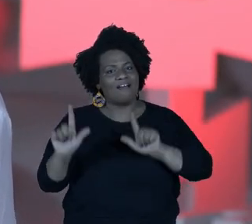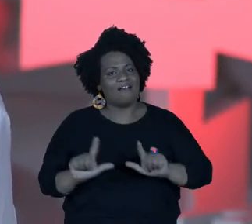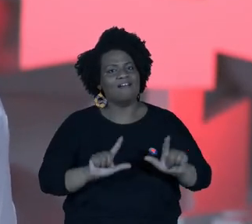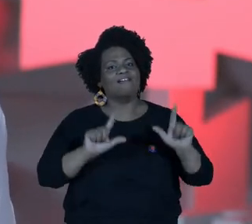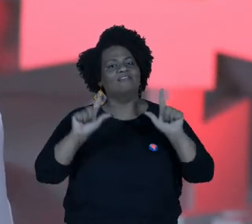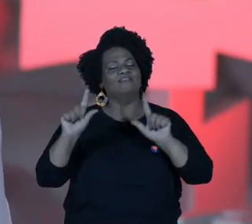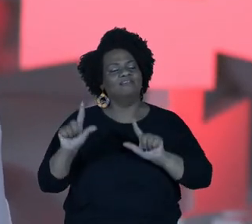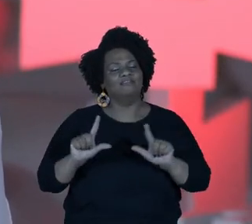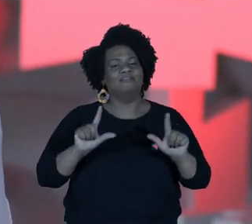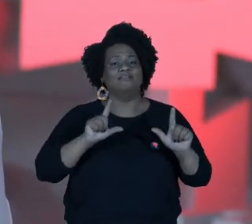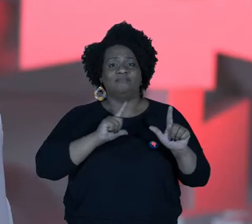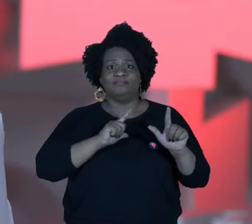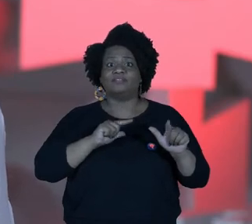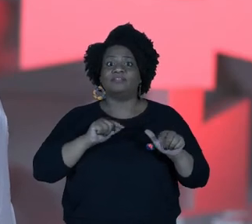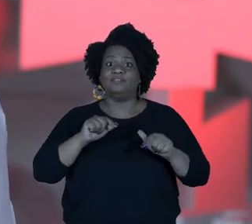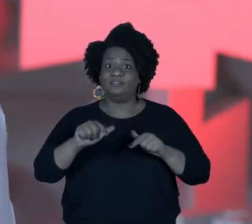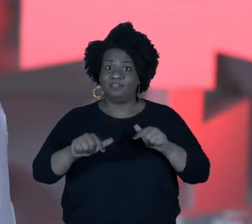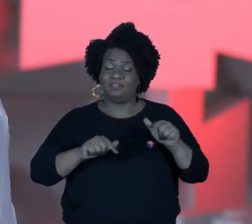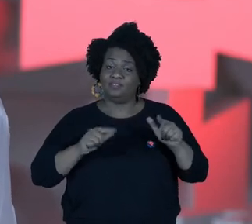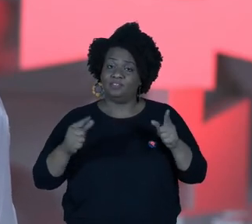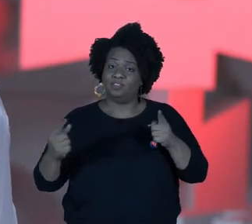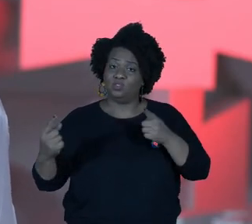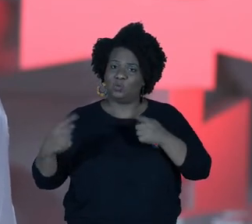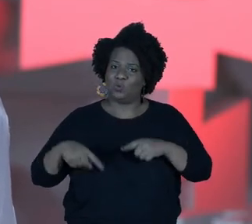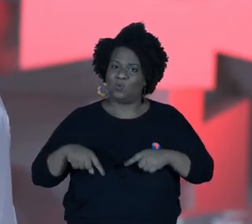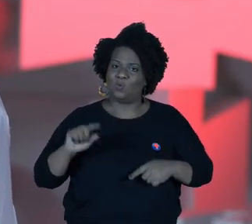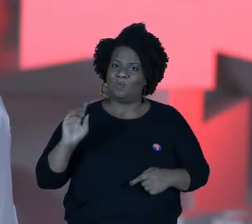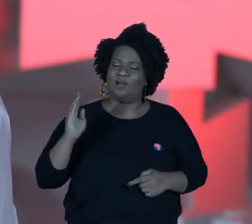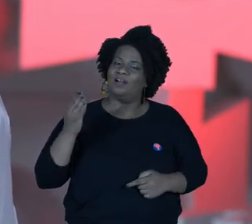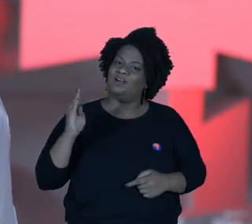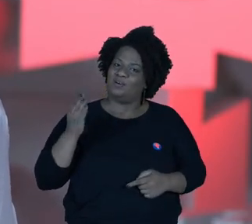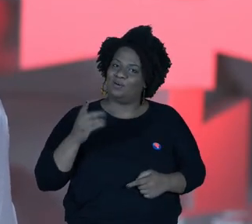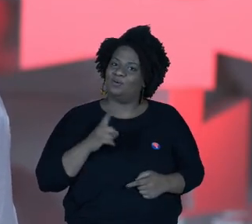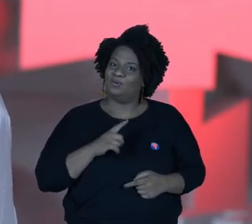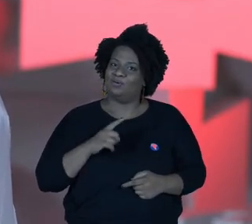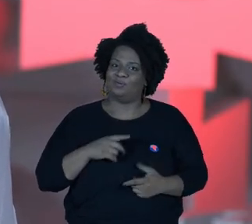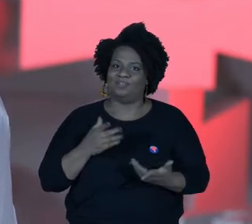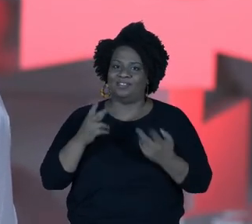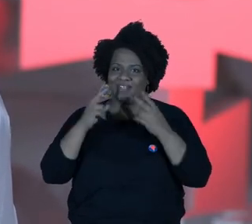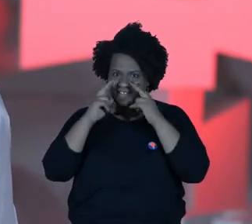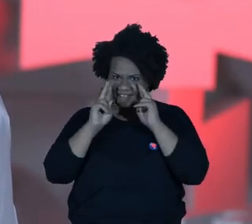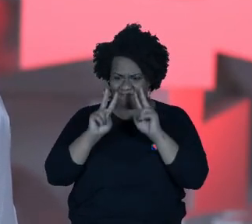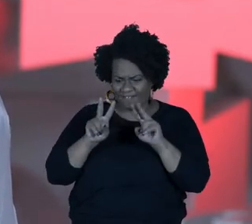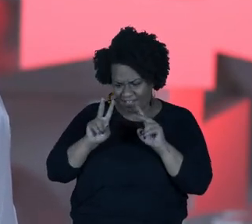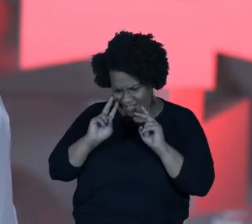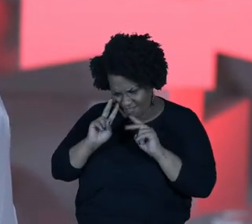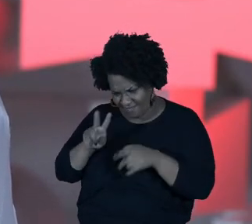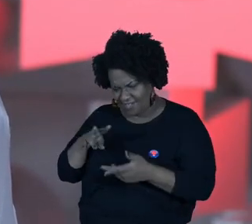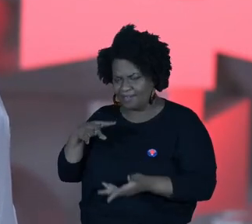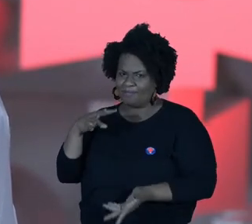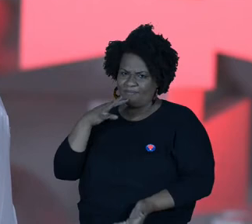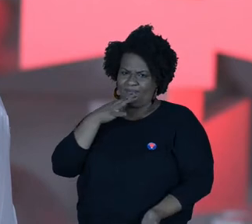É um trabalho que encontra analogia no Barroco também. Isso é muito claro.